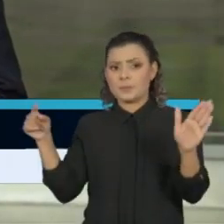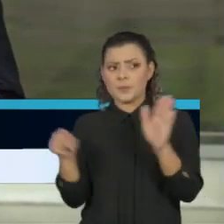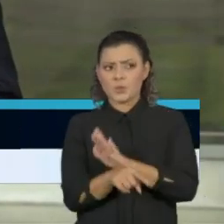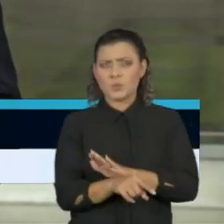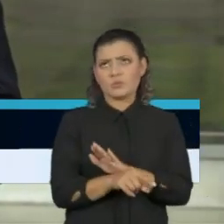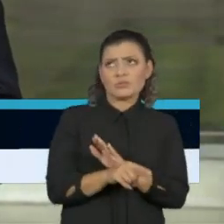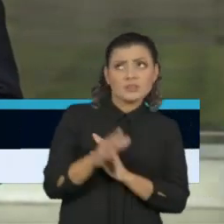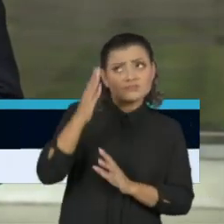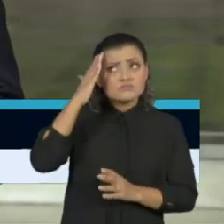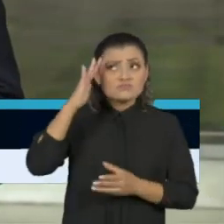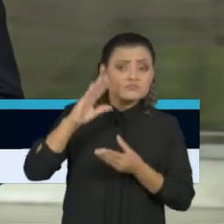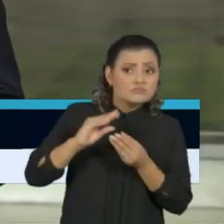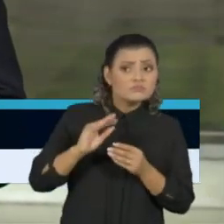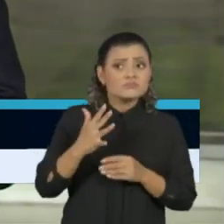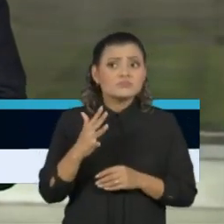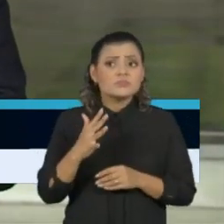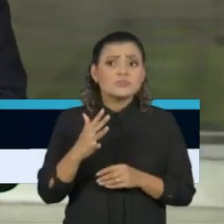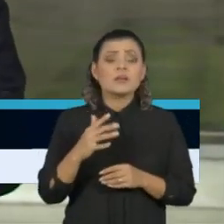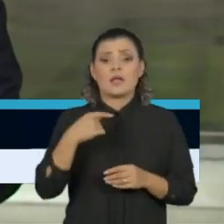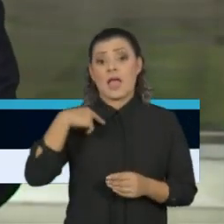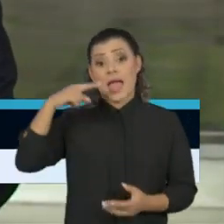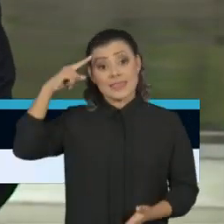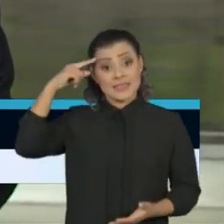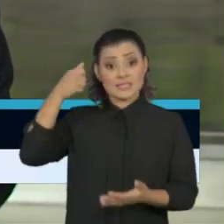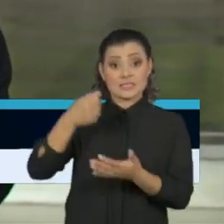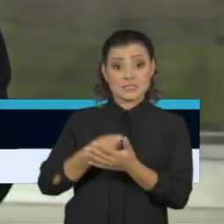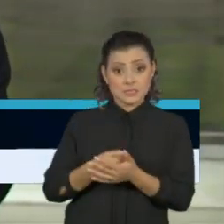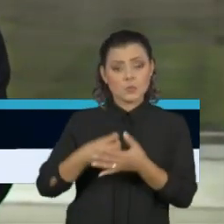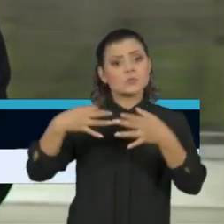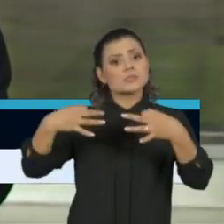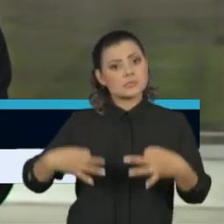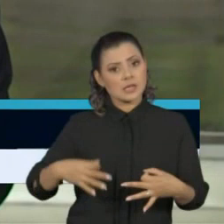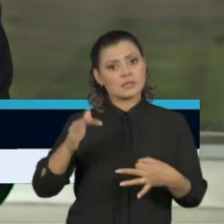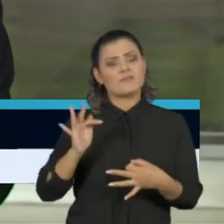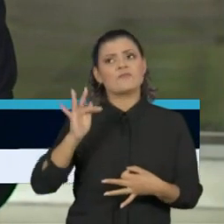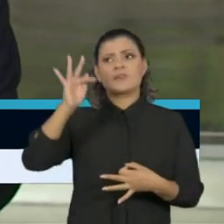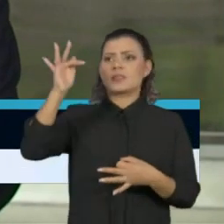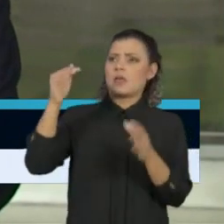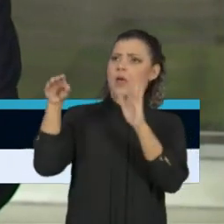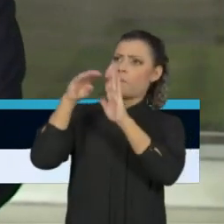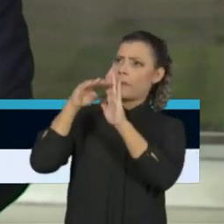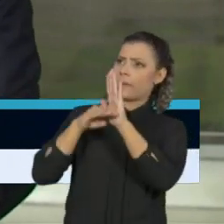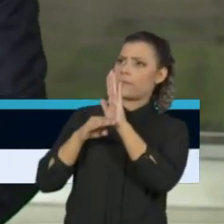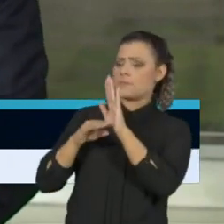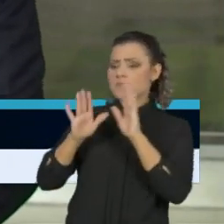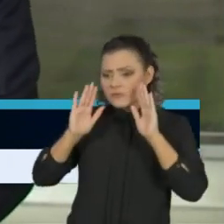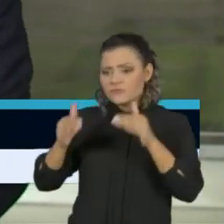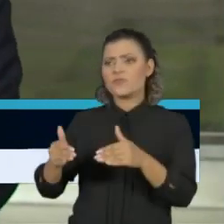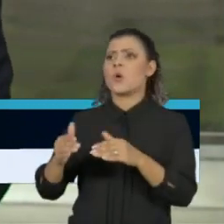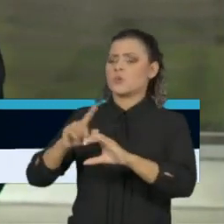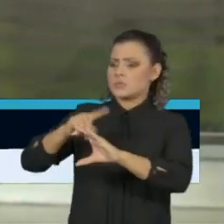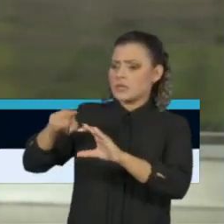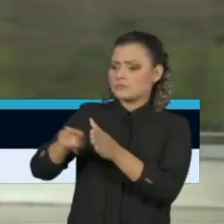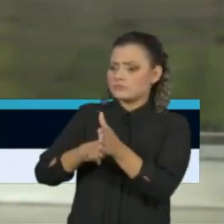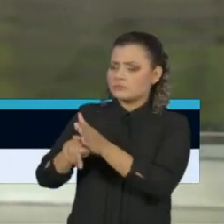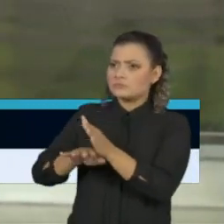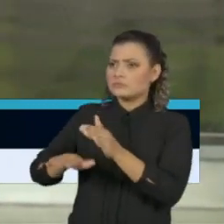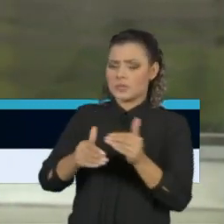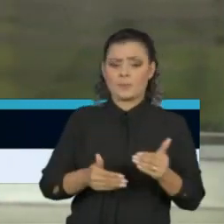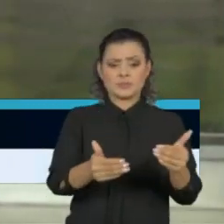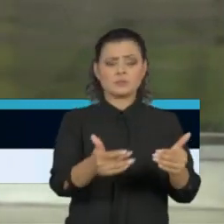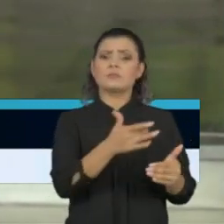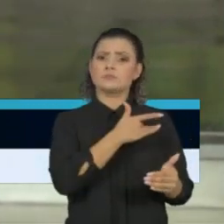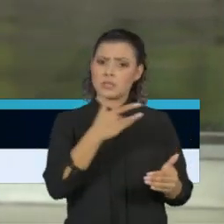pergunta, as decisões sensatas, equilibradas e fundamentadas na ciência do Ministério da Saúde estão